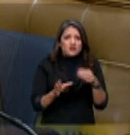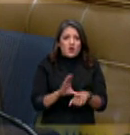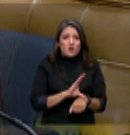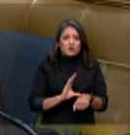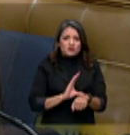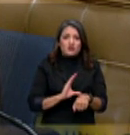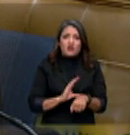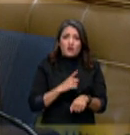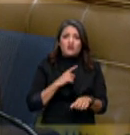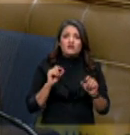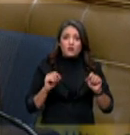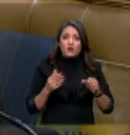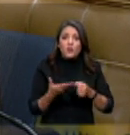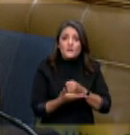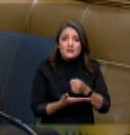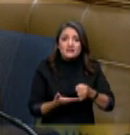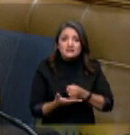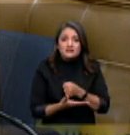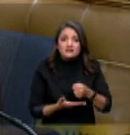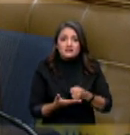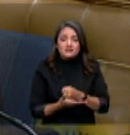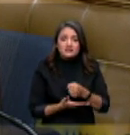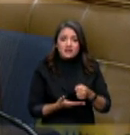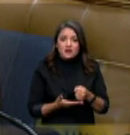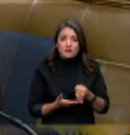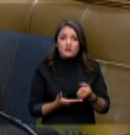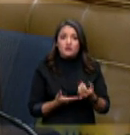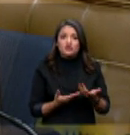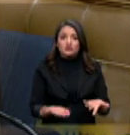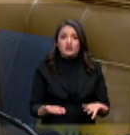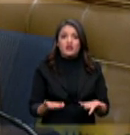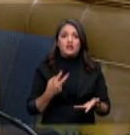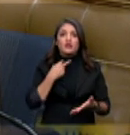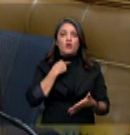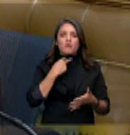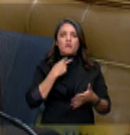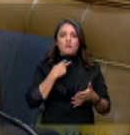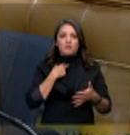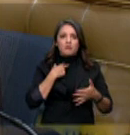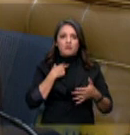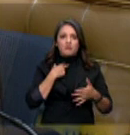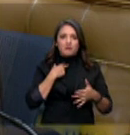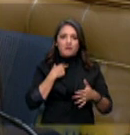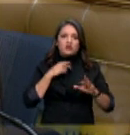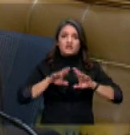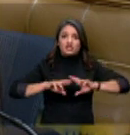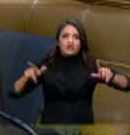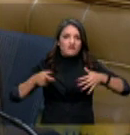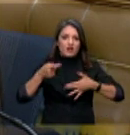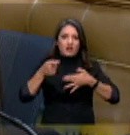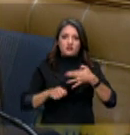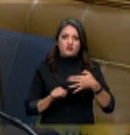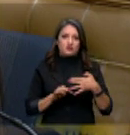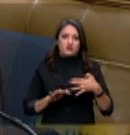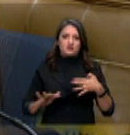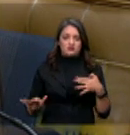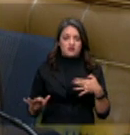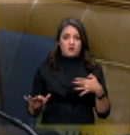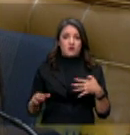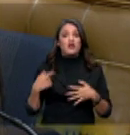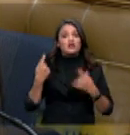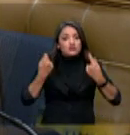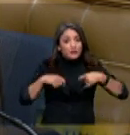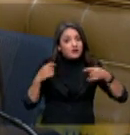constitucionais, que é justamente o princípio da inafastabilidade da jurisdição. Nós temos que permitir que as instâncias